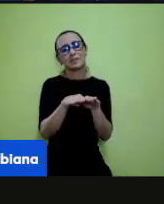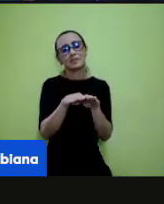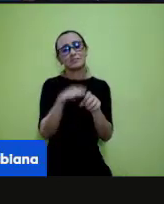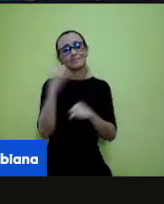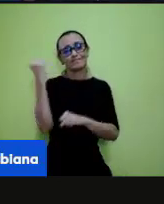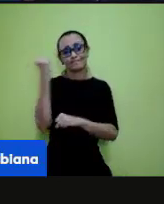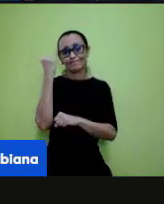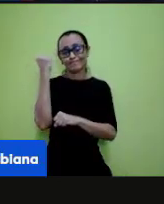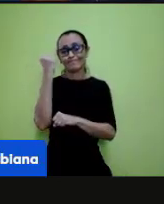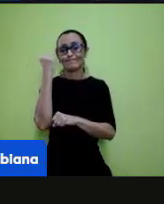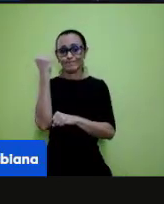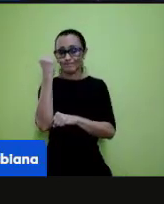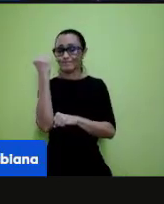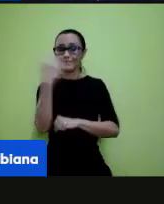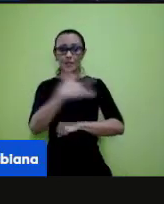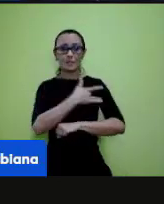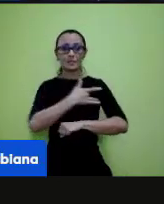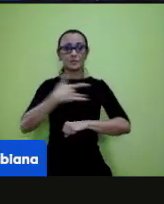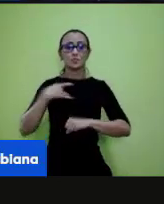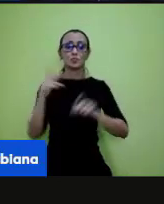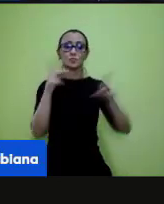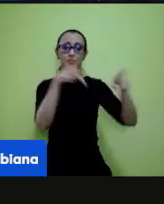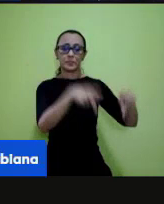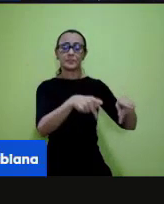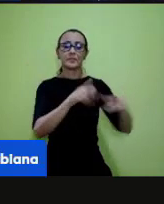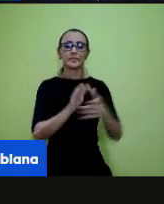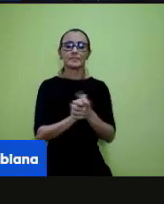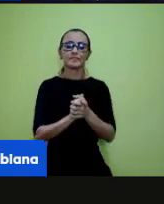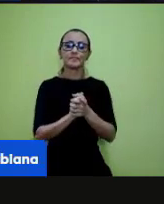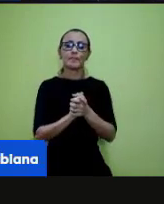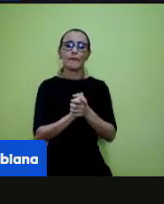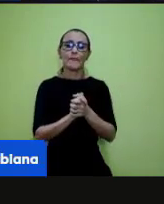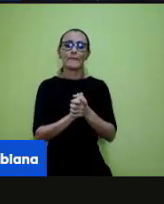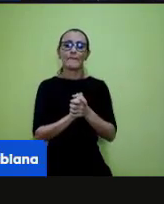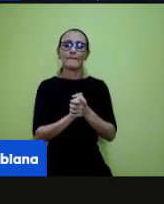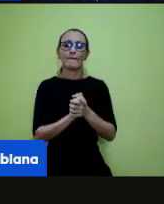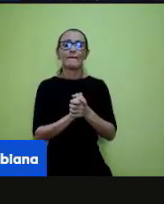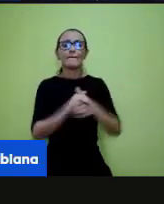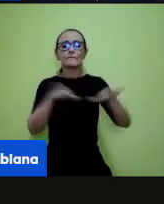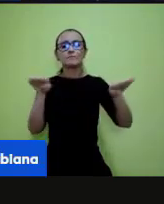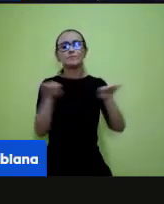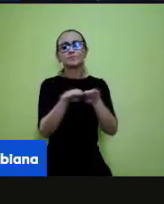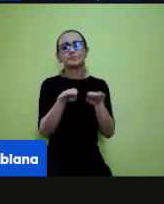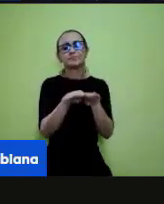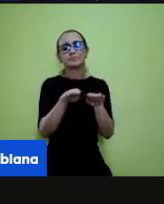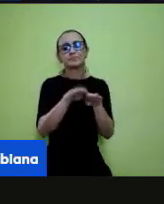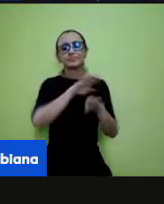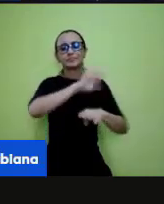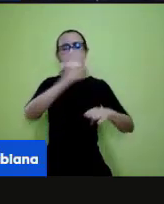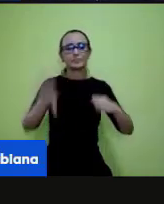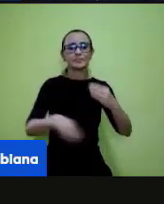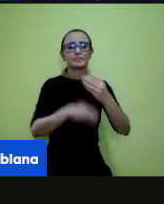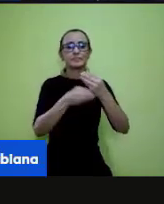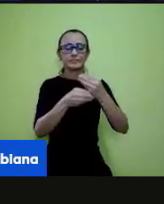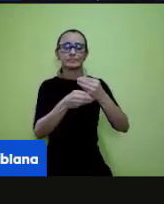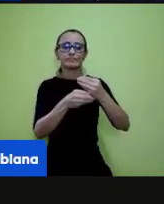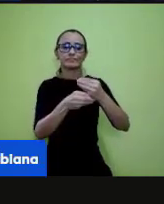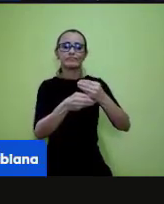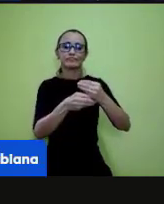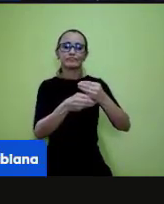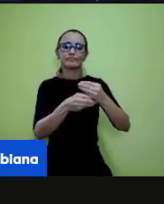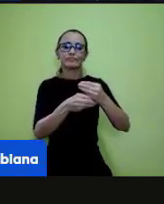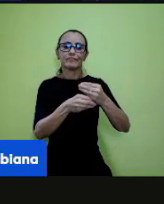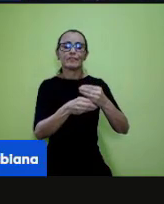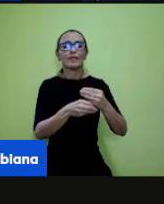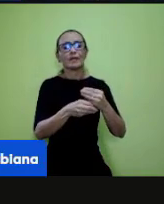eventualmente, qualquer gravidade com relação à saúde pública. Outro controle que nós temos, mas é complementar ao controle mecânico, é o